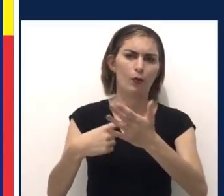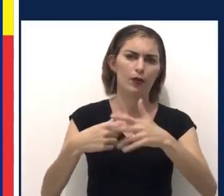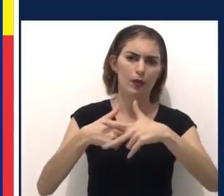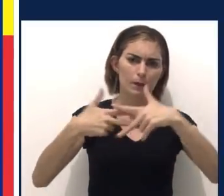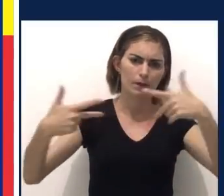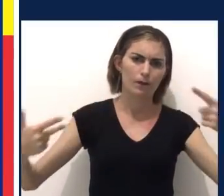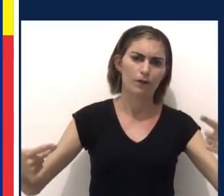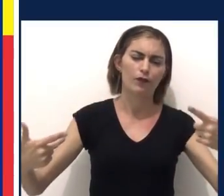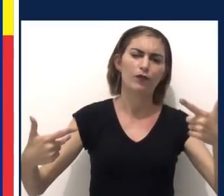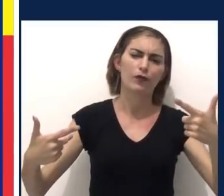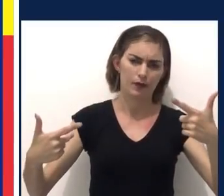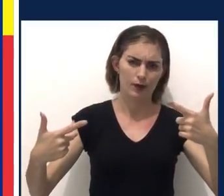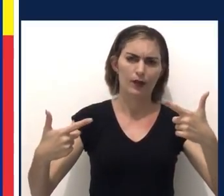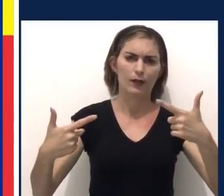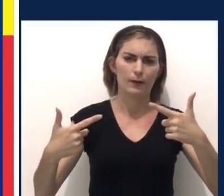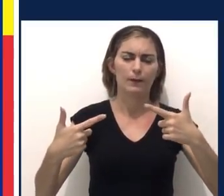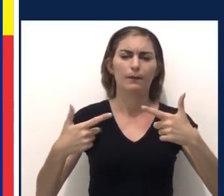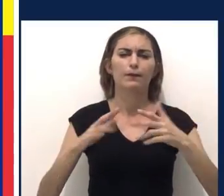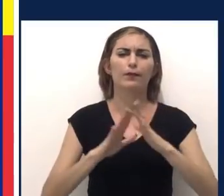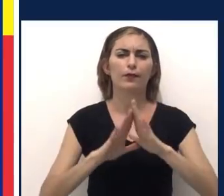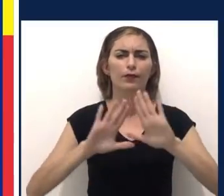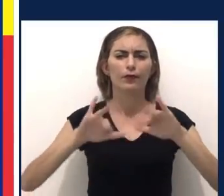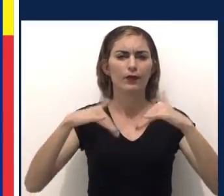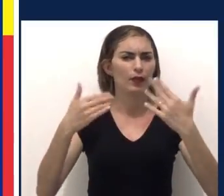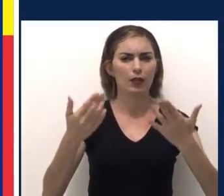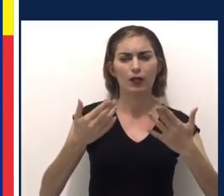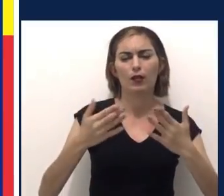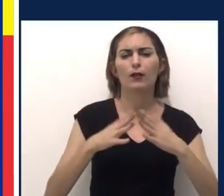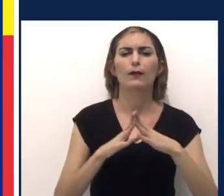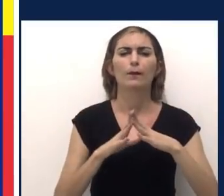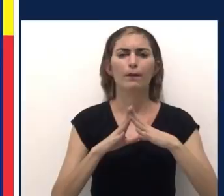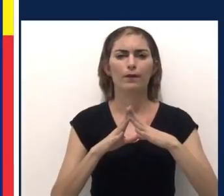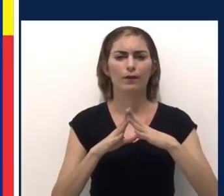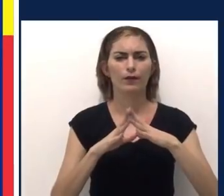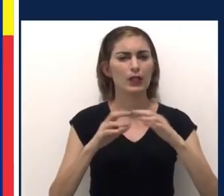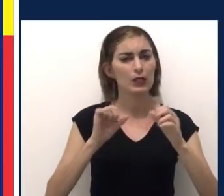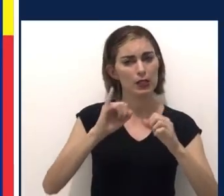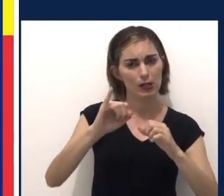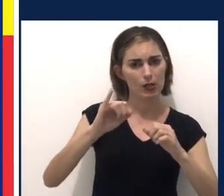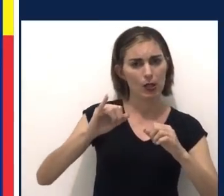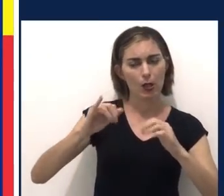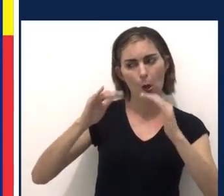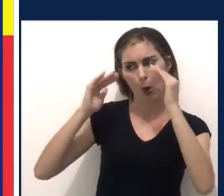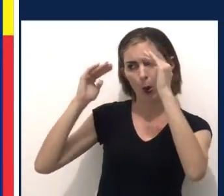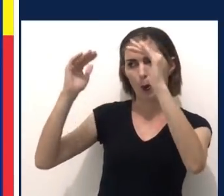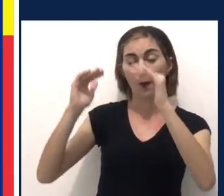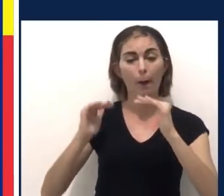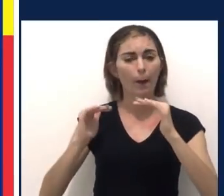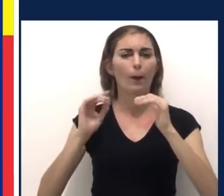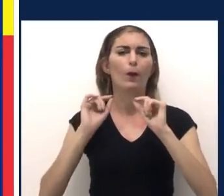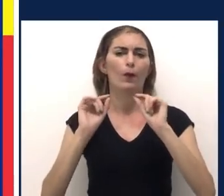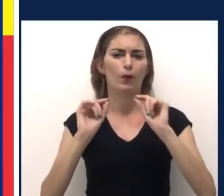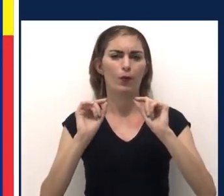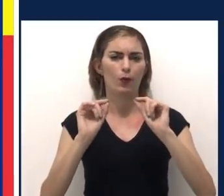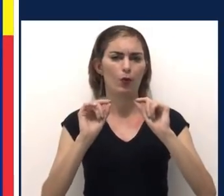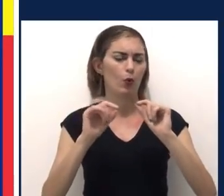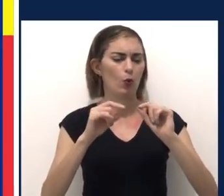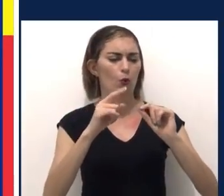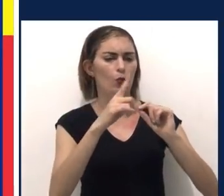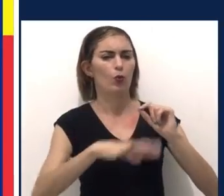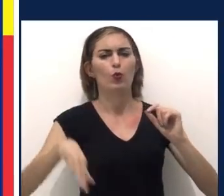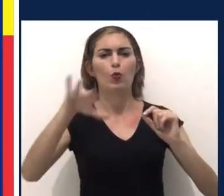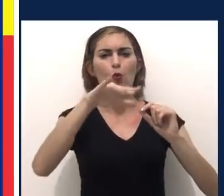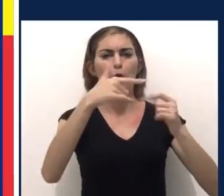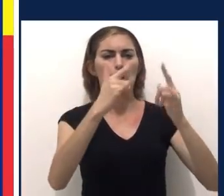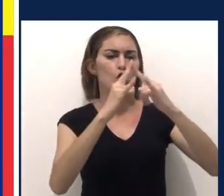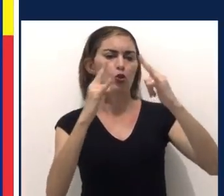combinar a virtude e a fortuna. E não se subordinar o quê?